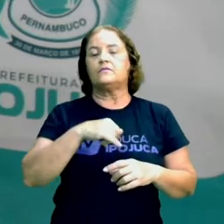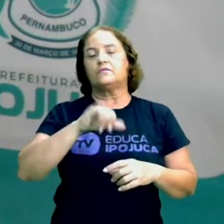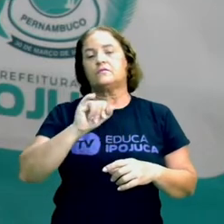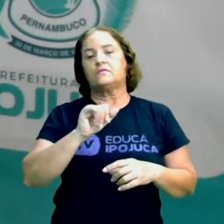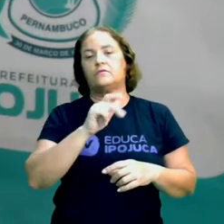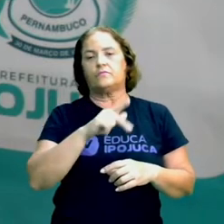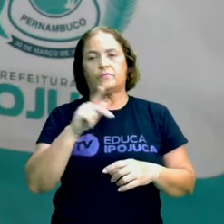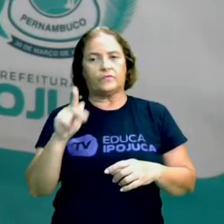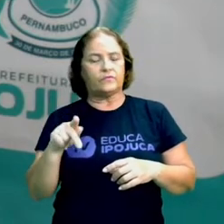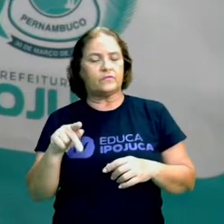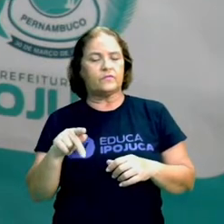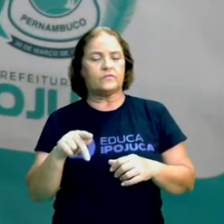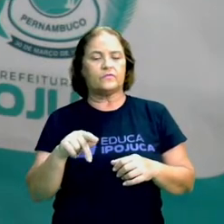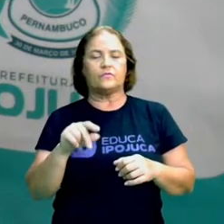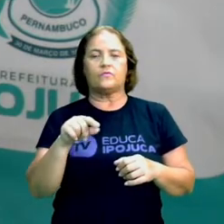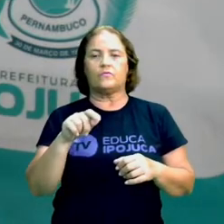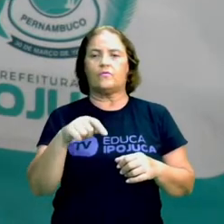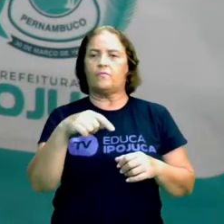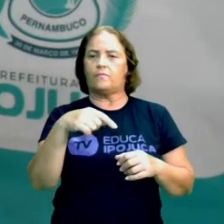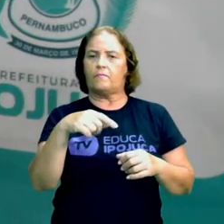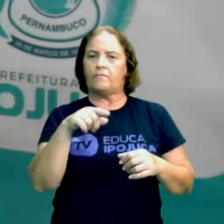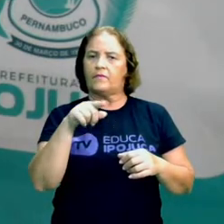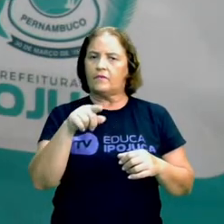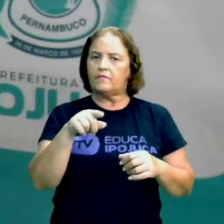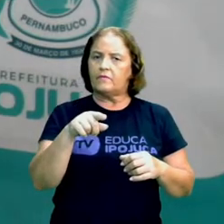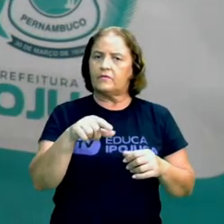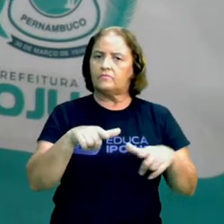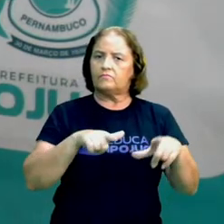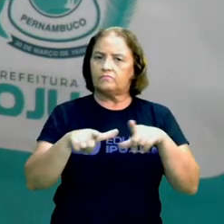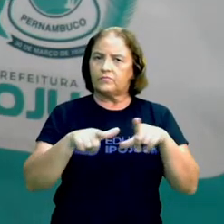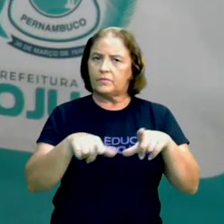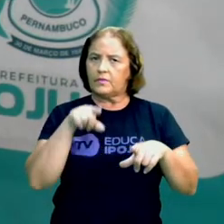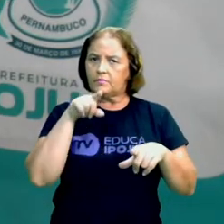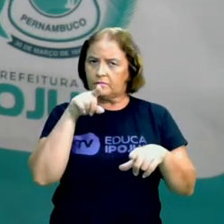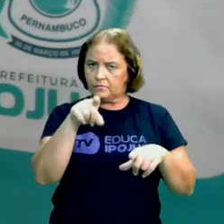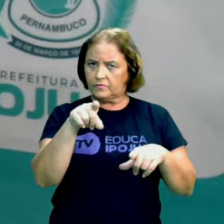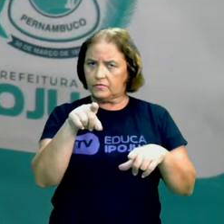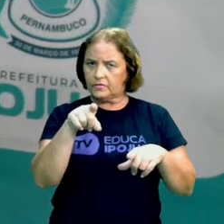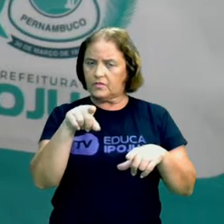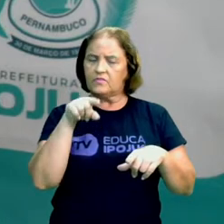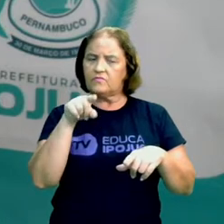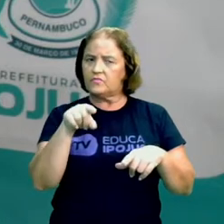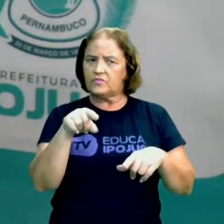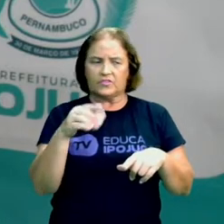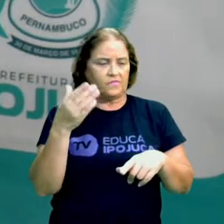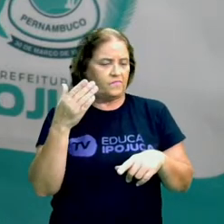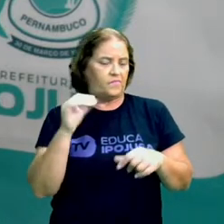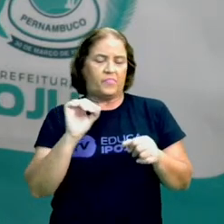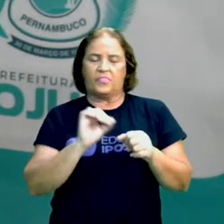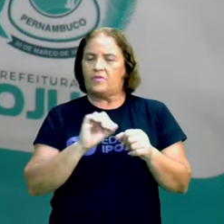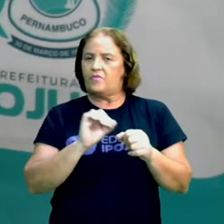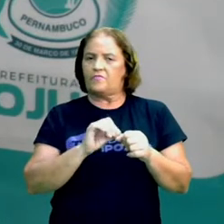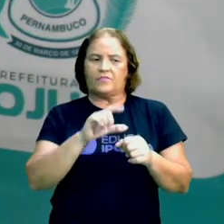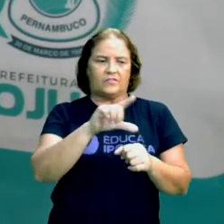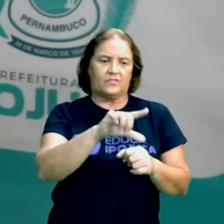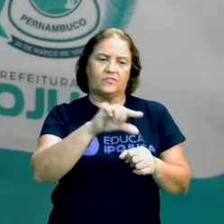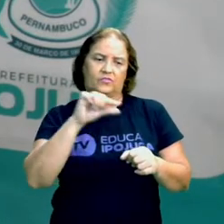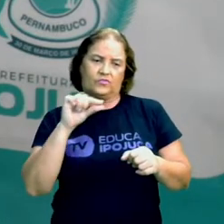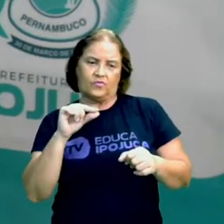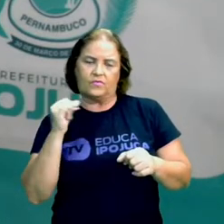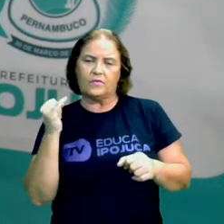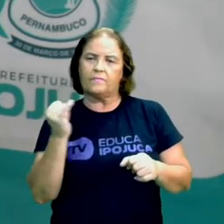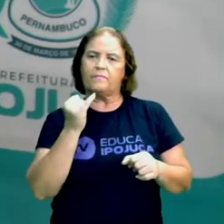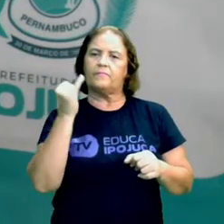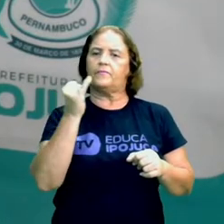trabalho, passa um trabalho, aliás, e você não faz essa seleção daquilo que julga que é mais importante para esse seu trabalho,